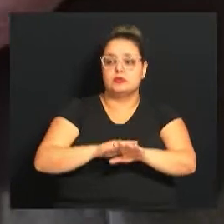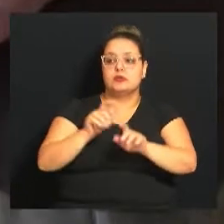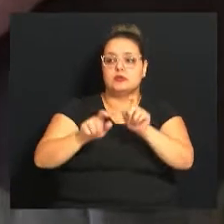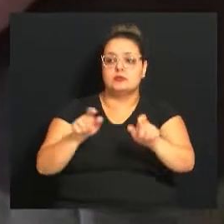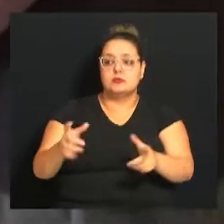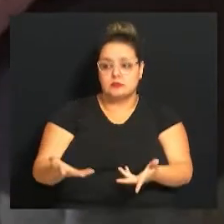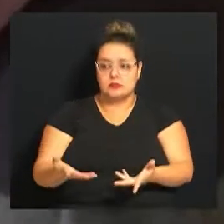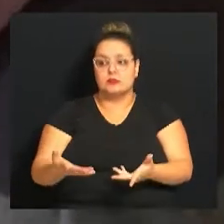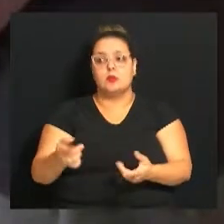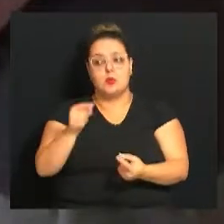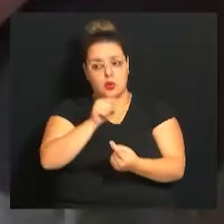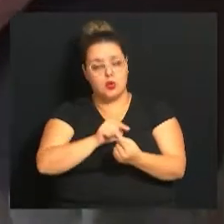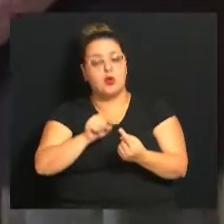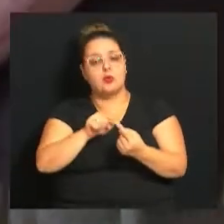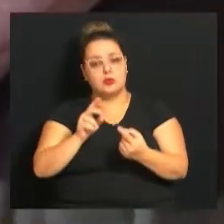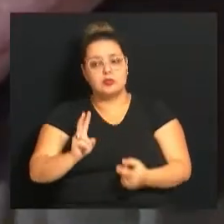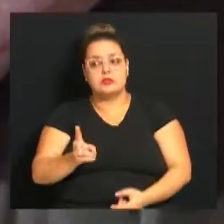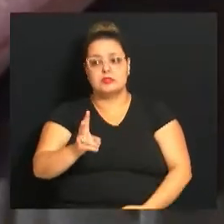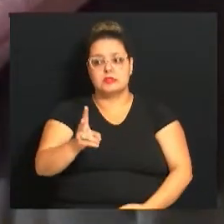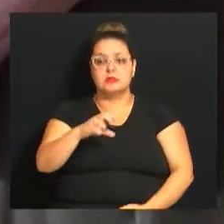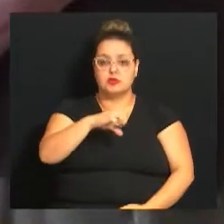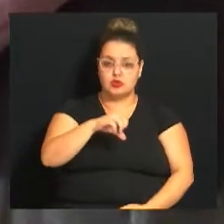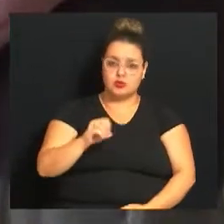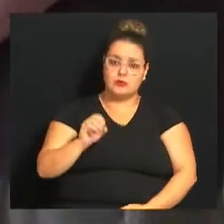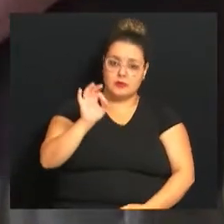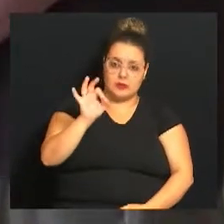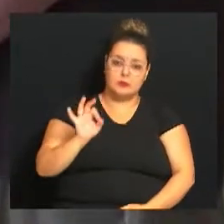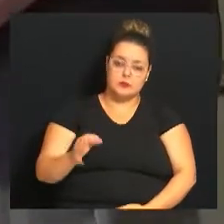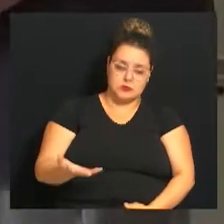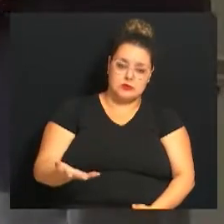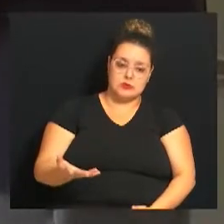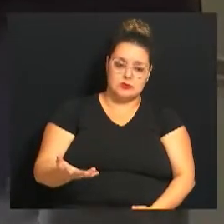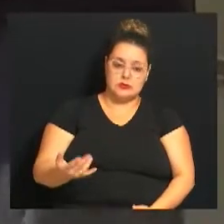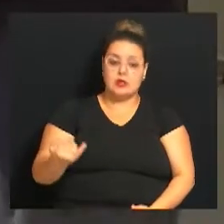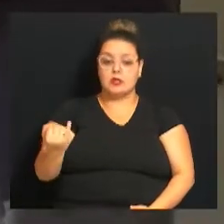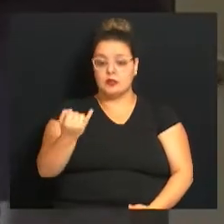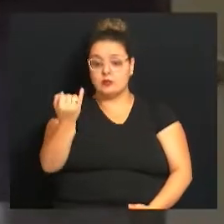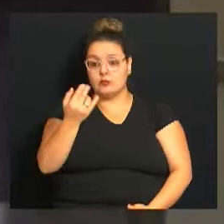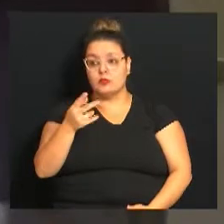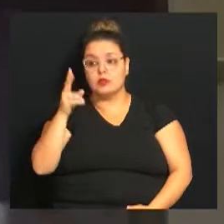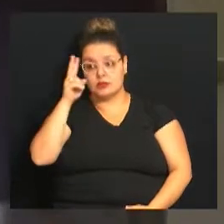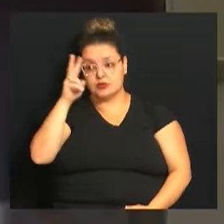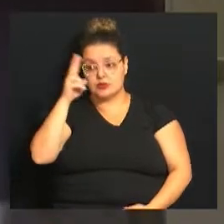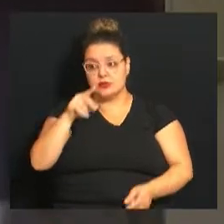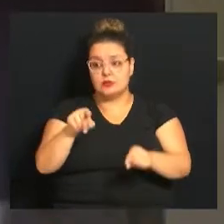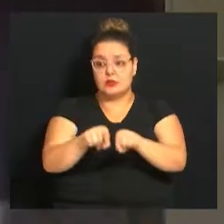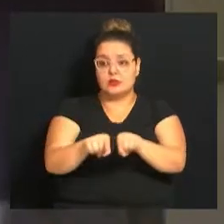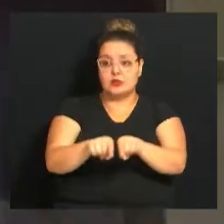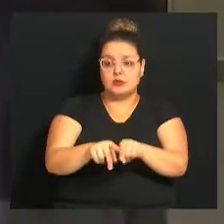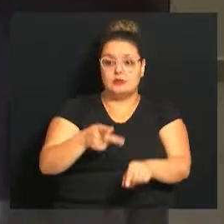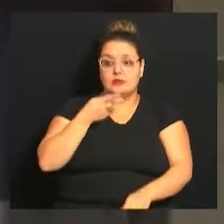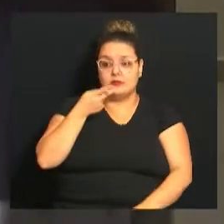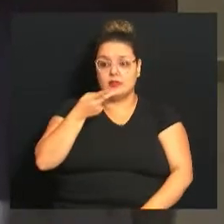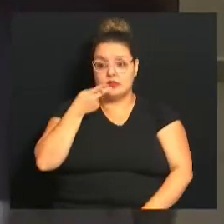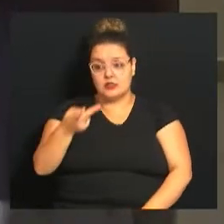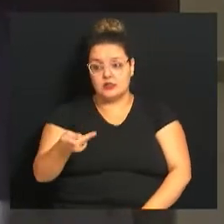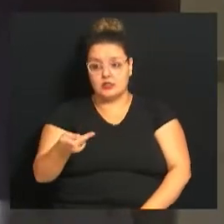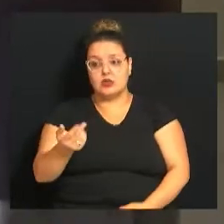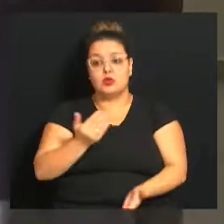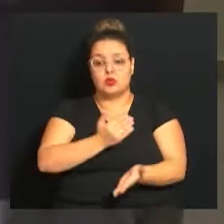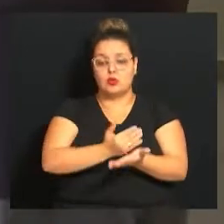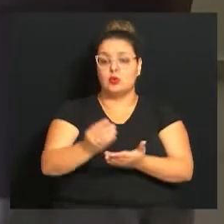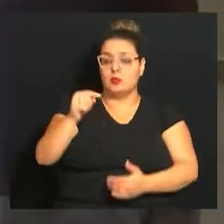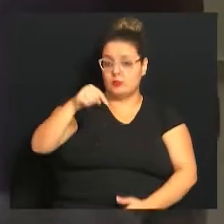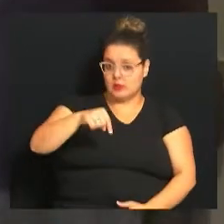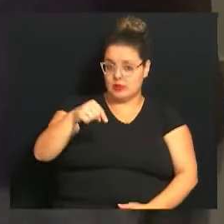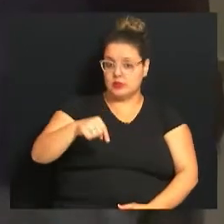nossa meta, que sempre é de 90%. É importante lembrar aqui, né, como eu mencionei no início deste link, que além